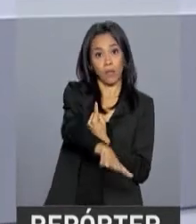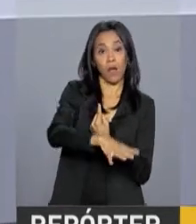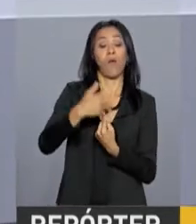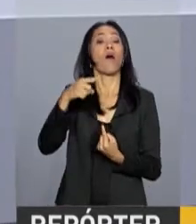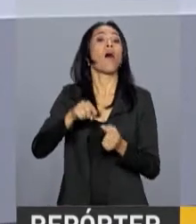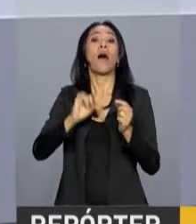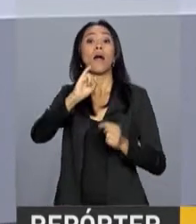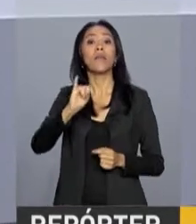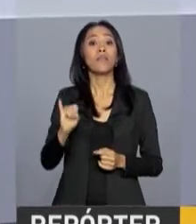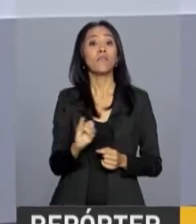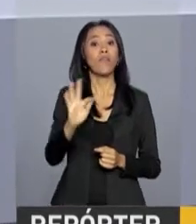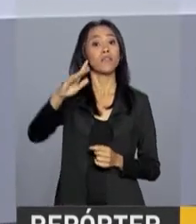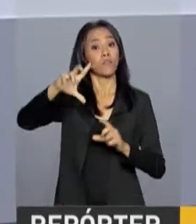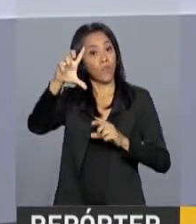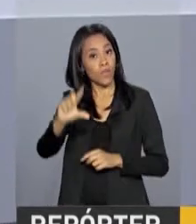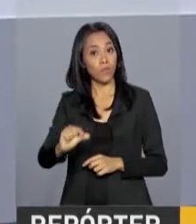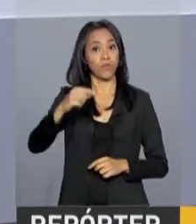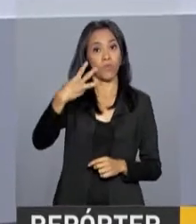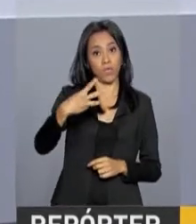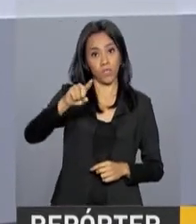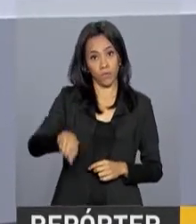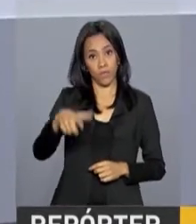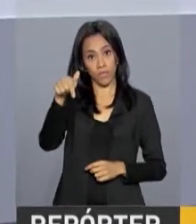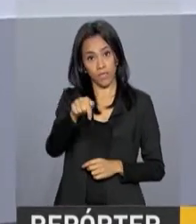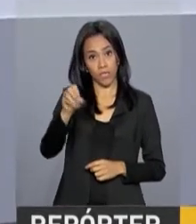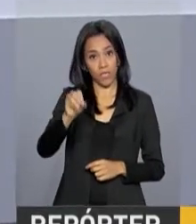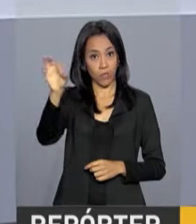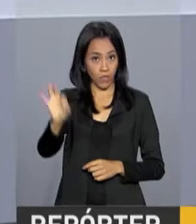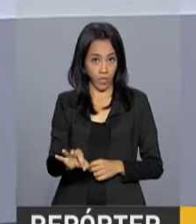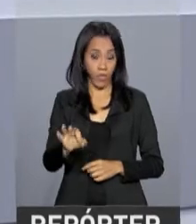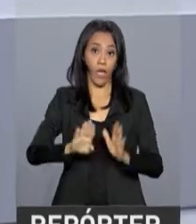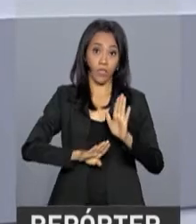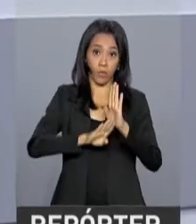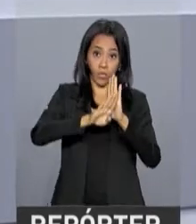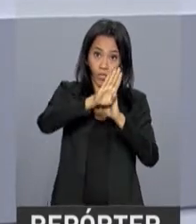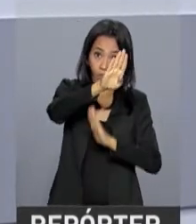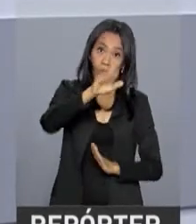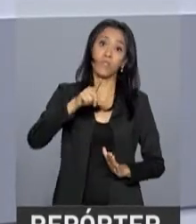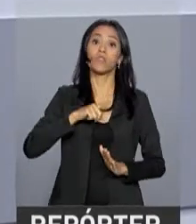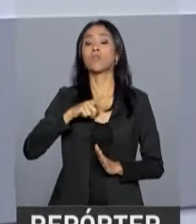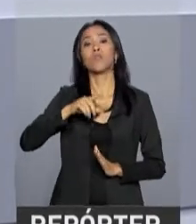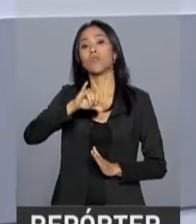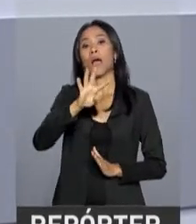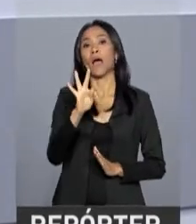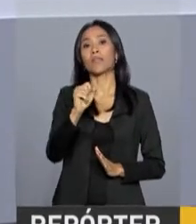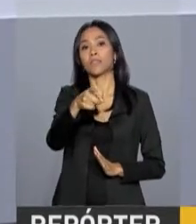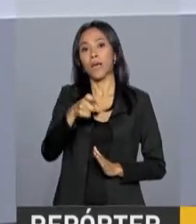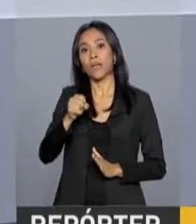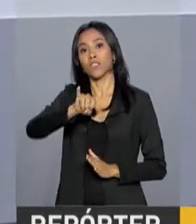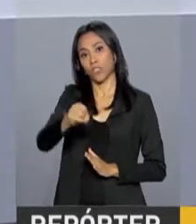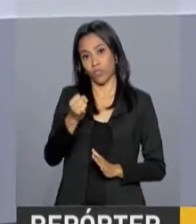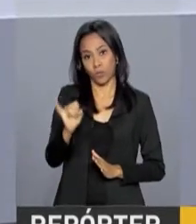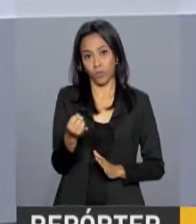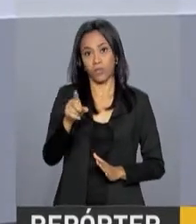caiu novamente agora para 3,70 por cento as projeções levam em consideração a selic a taxa básica de